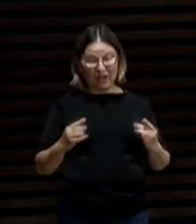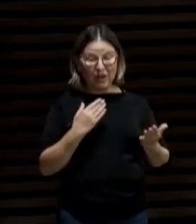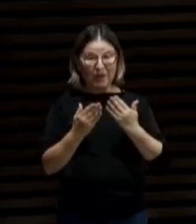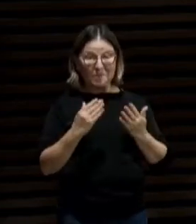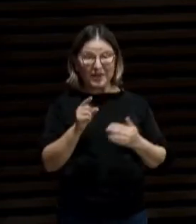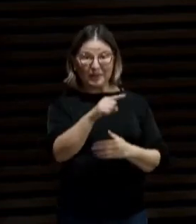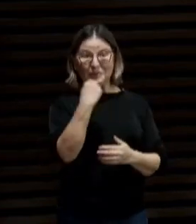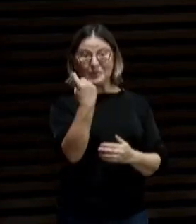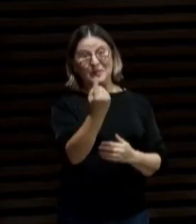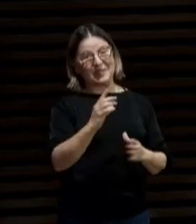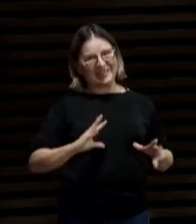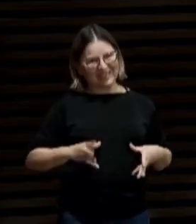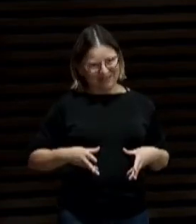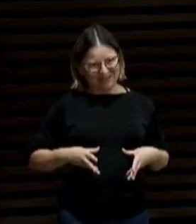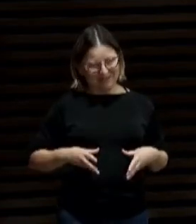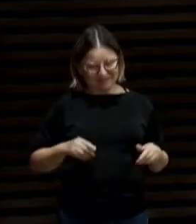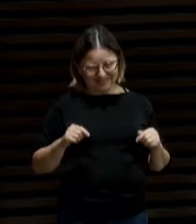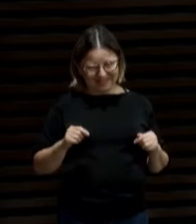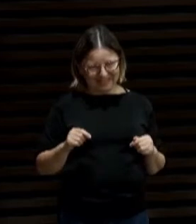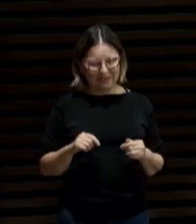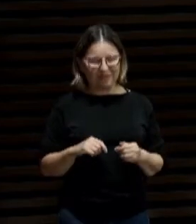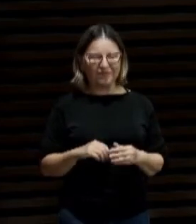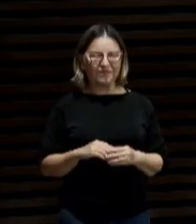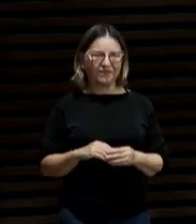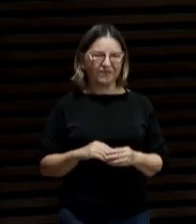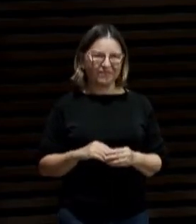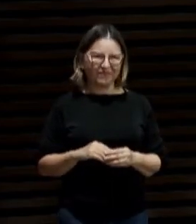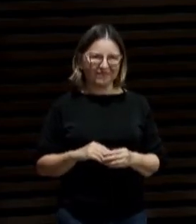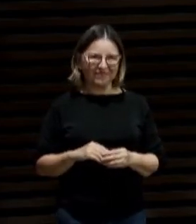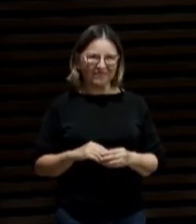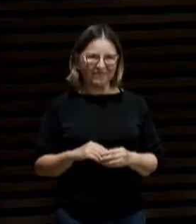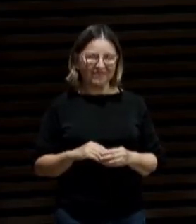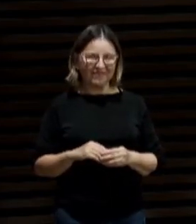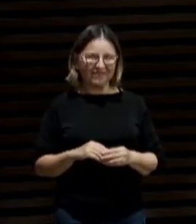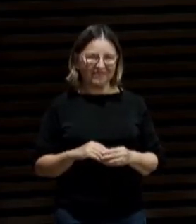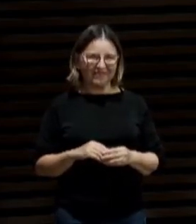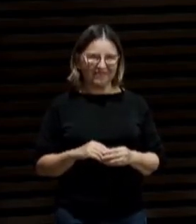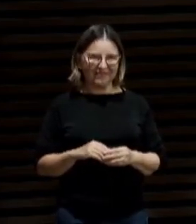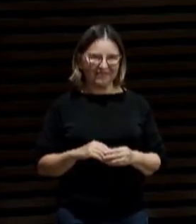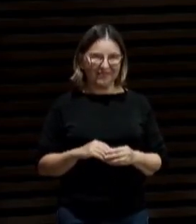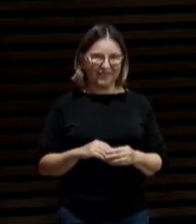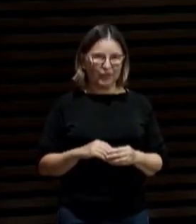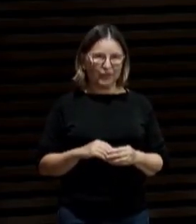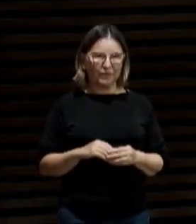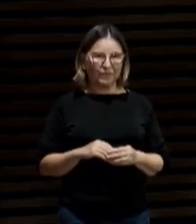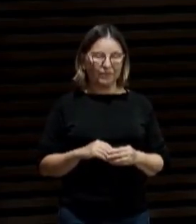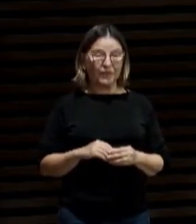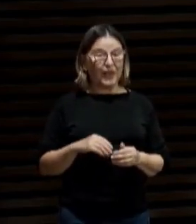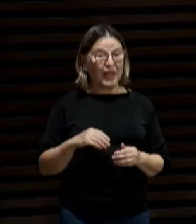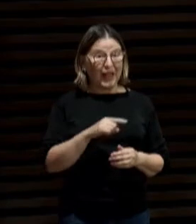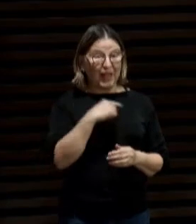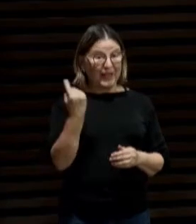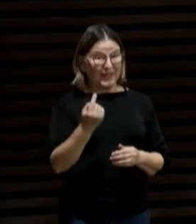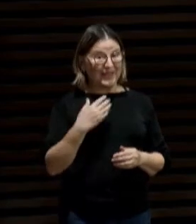físico. Isso aqui que nós vivemos é um tabernáculo. A gente gosta de ir para a praia. Quando dá, a gente vai. Mais ou menos uma